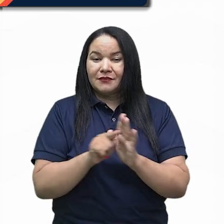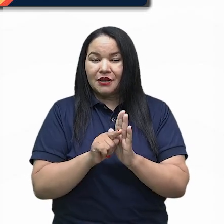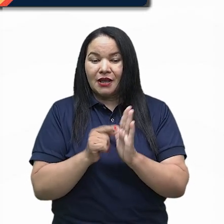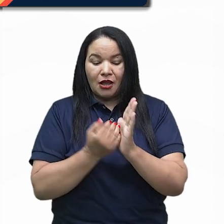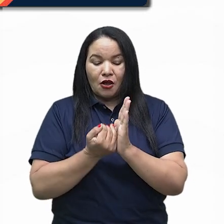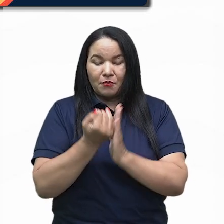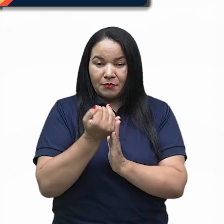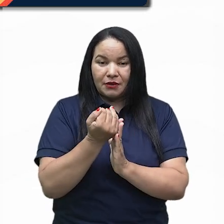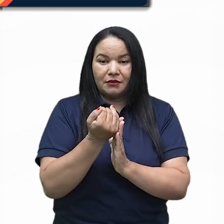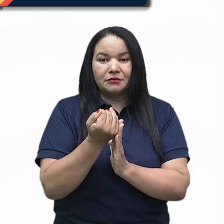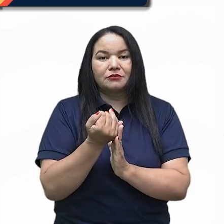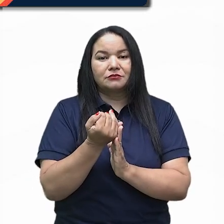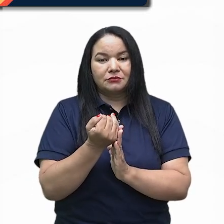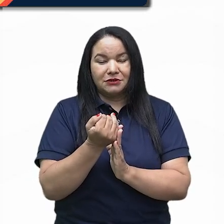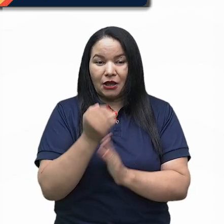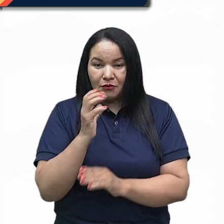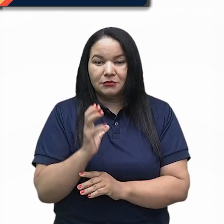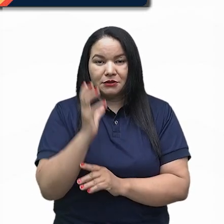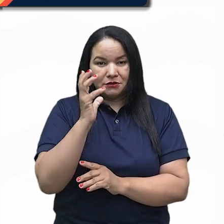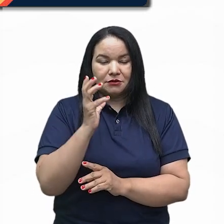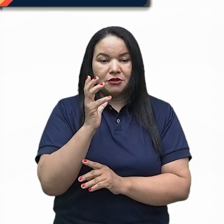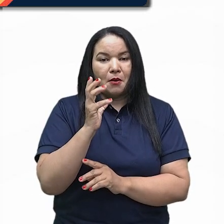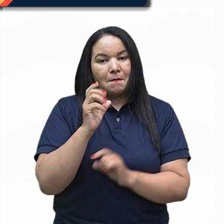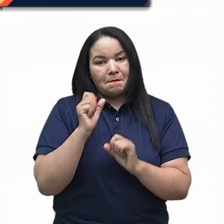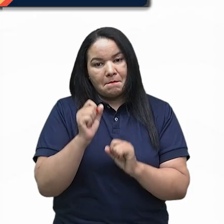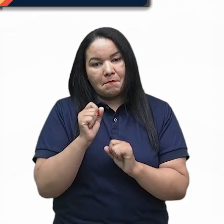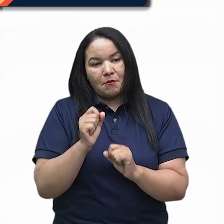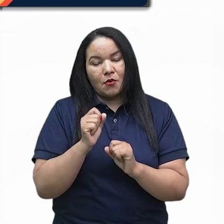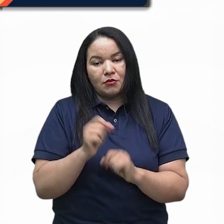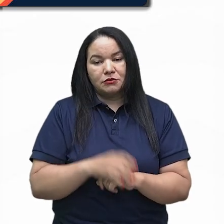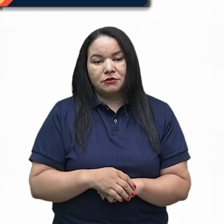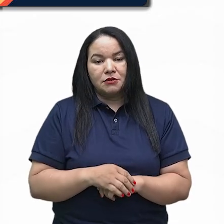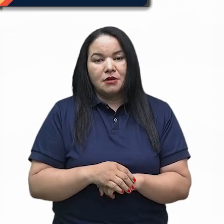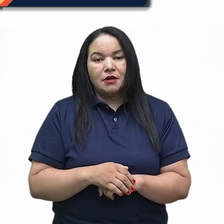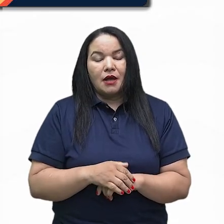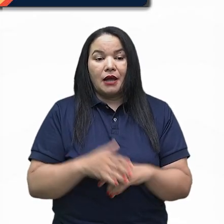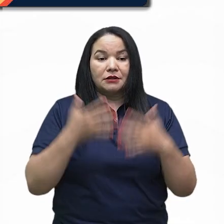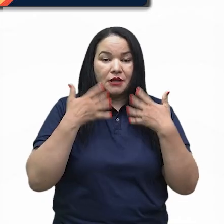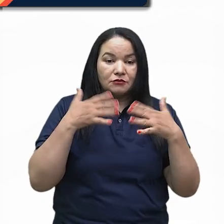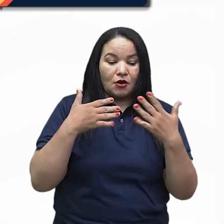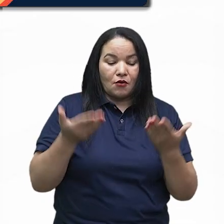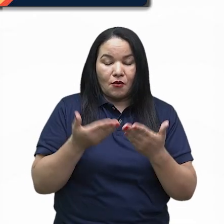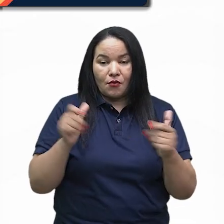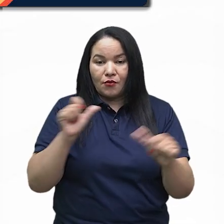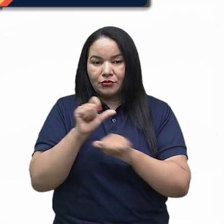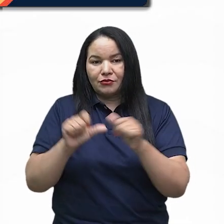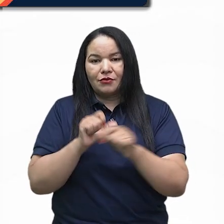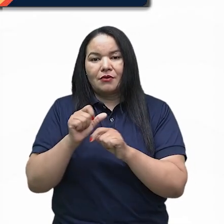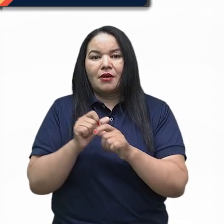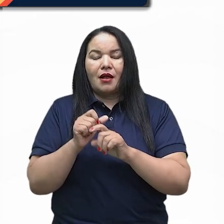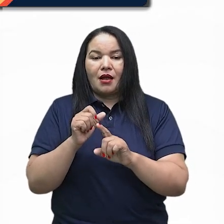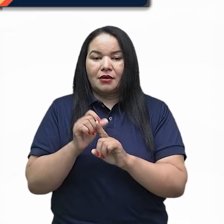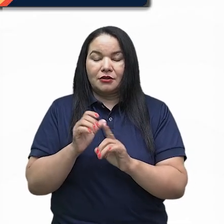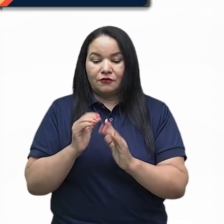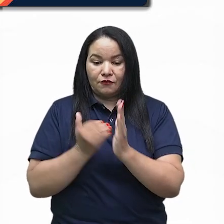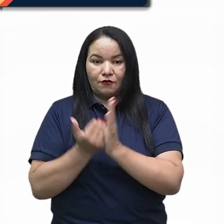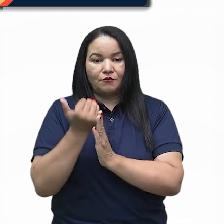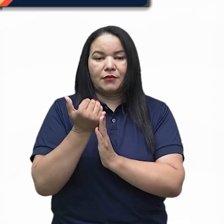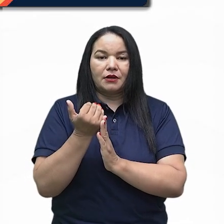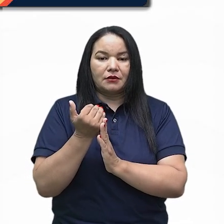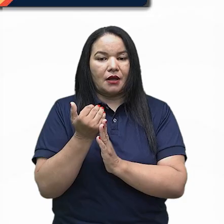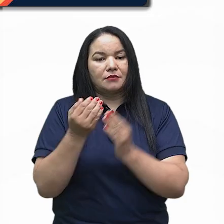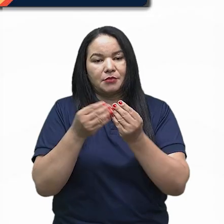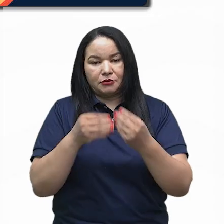né, desse fenômeno que é natural, é que tem sido prejudicial para o nosso planeta, tá?